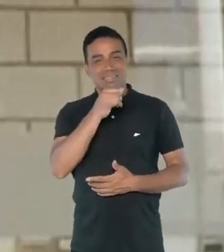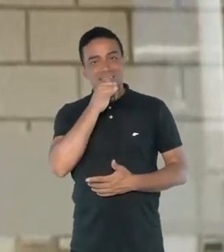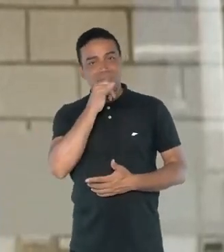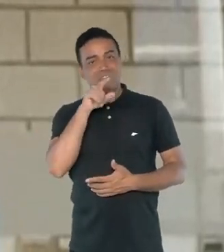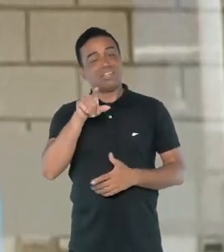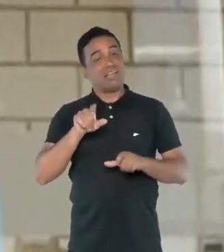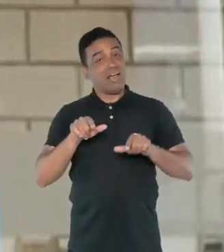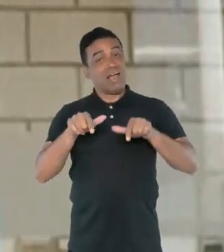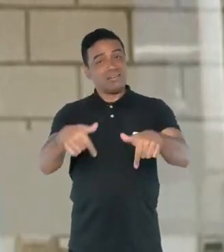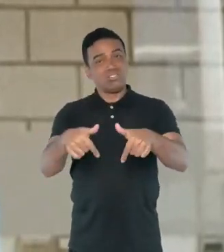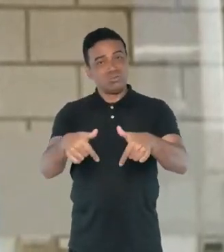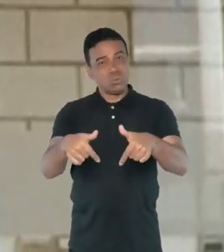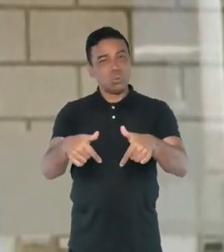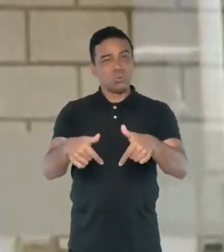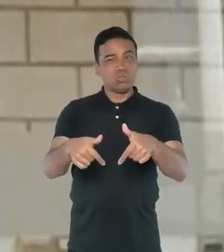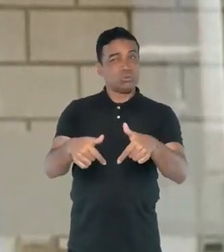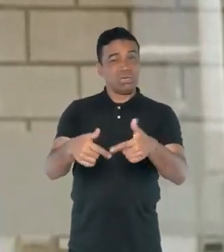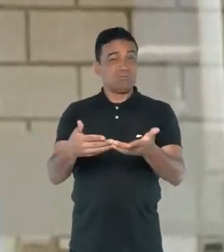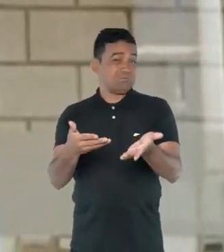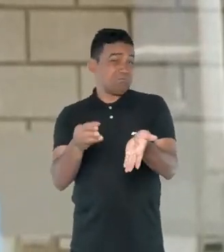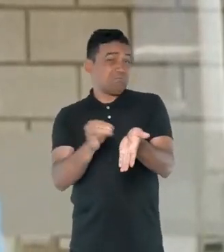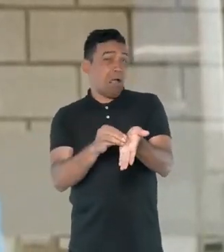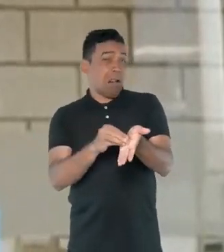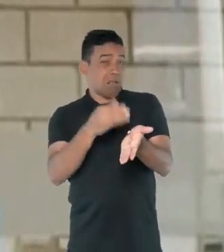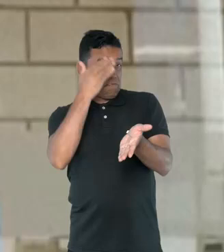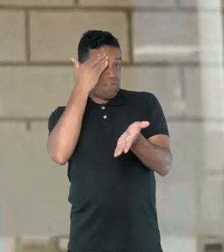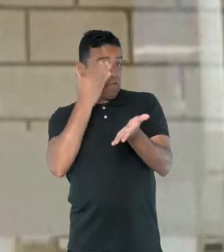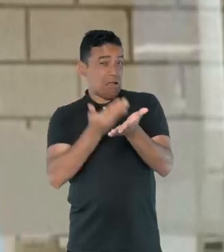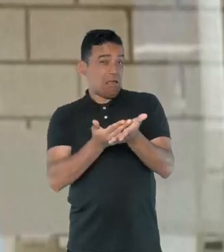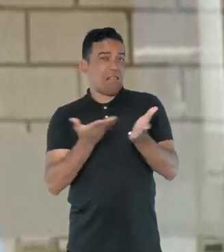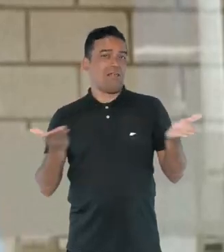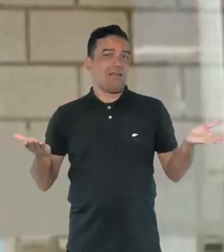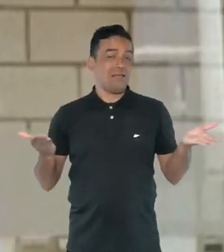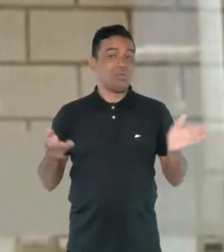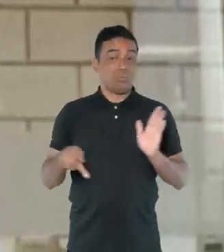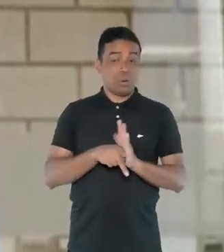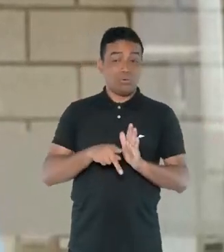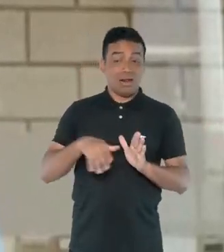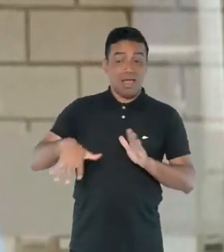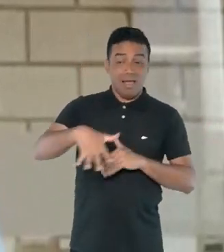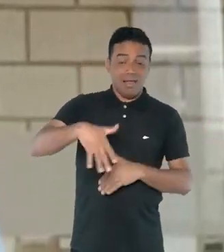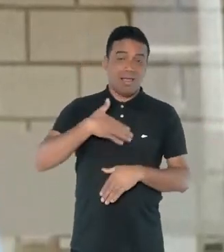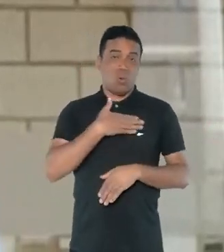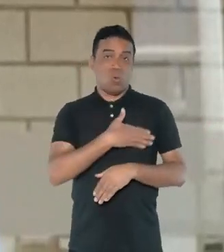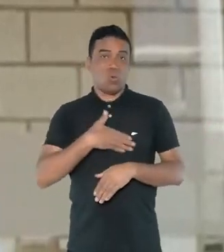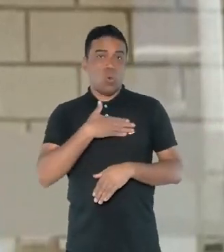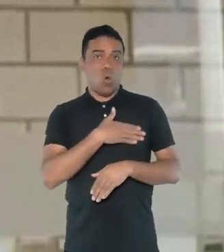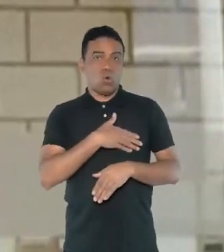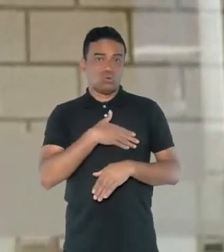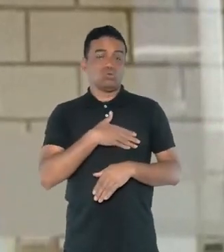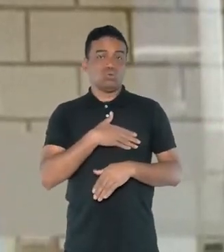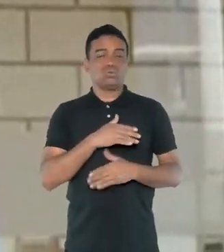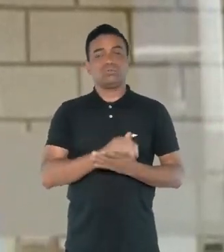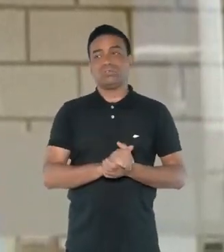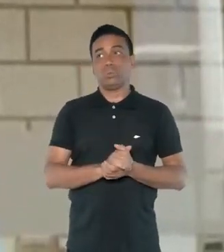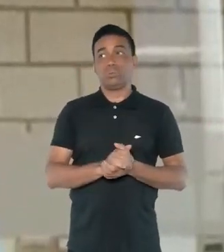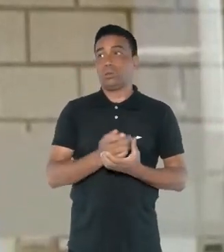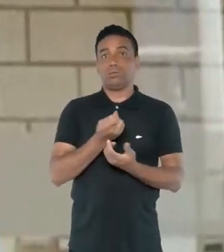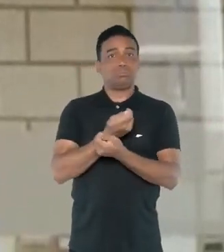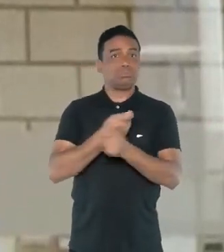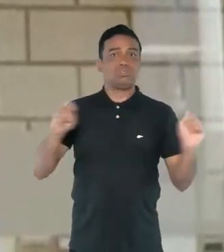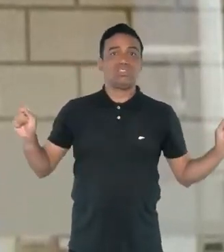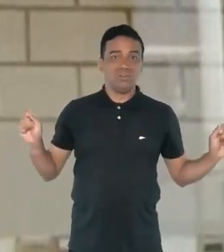uma atitude cética, né, em relação ao gosto, ou seja, seria impossível você,